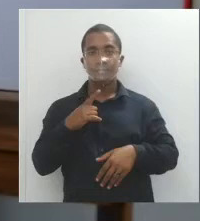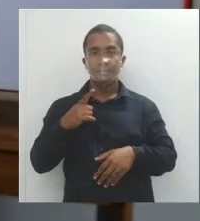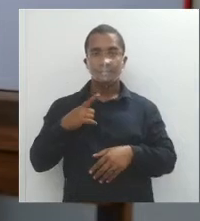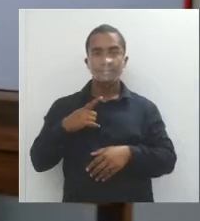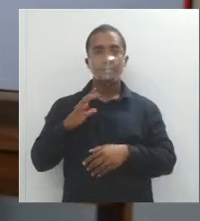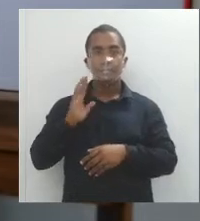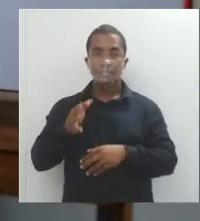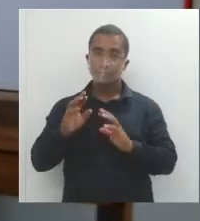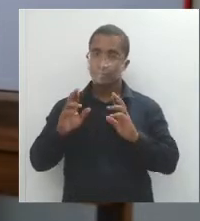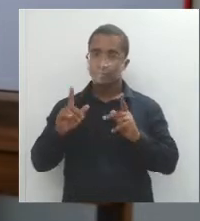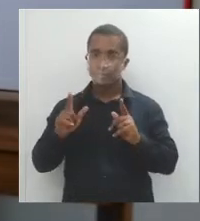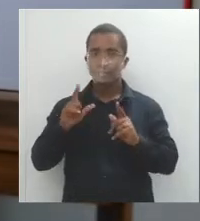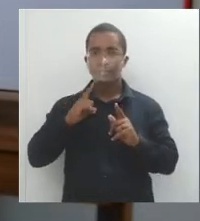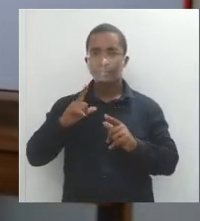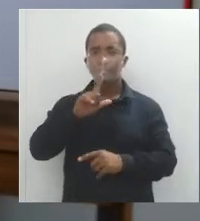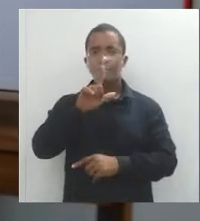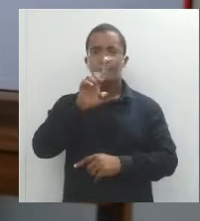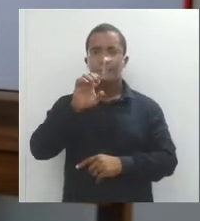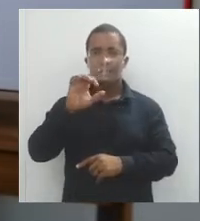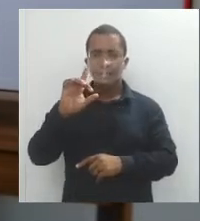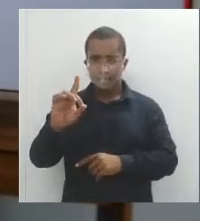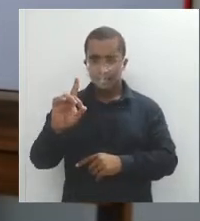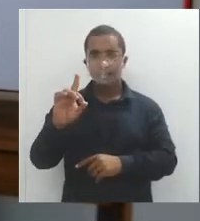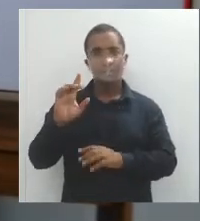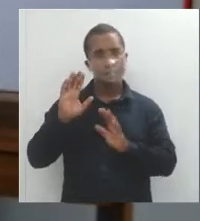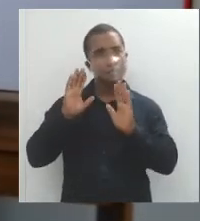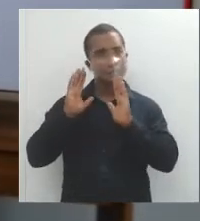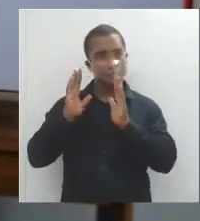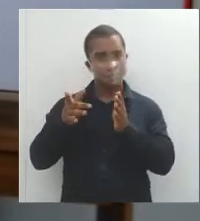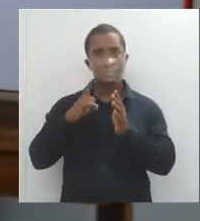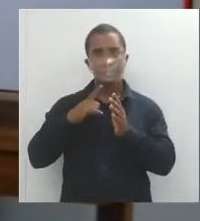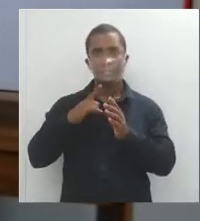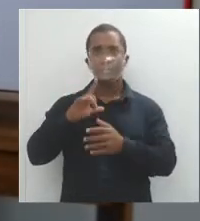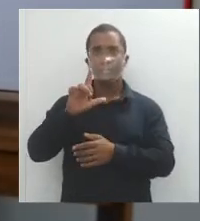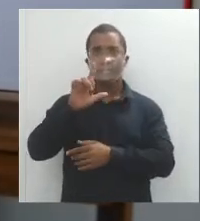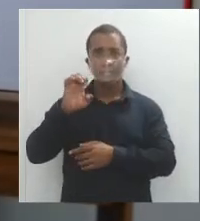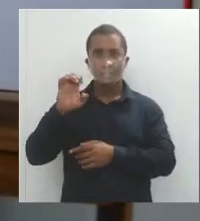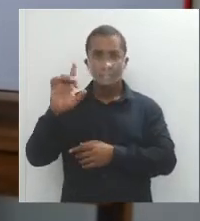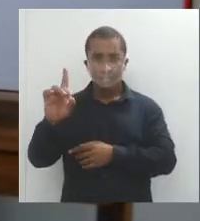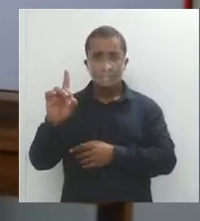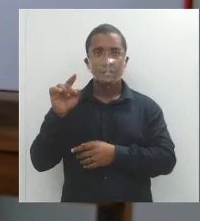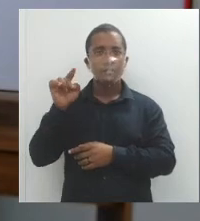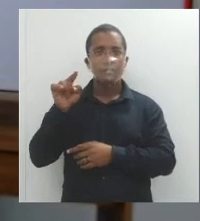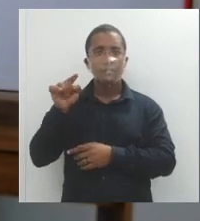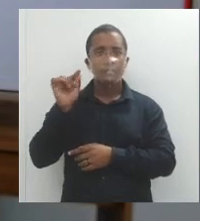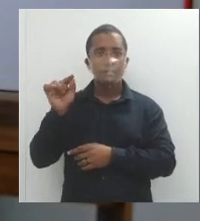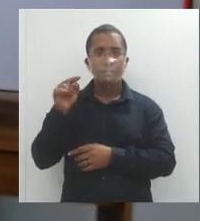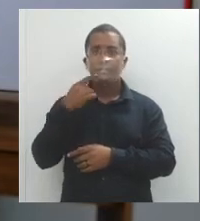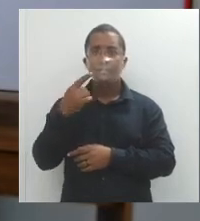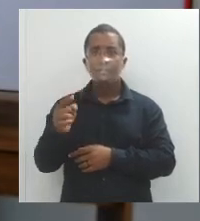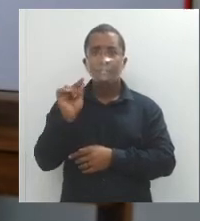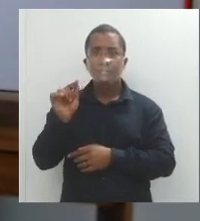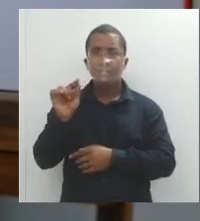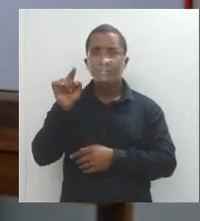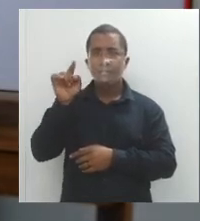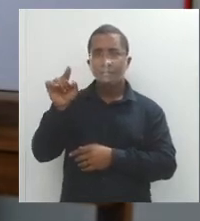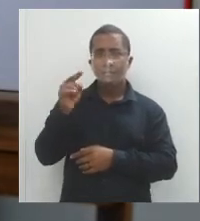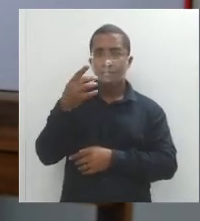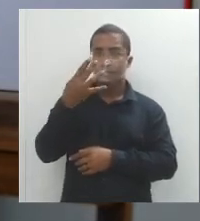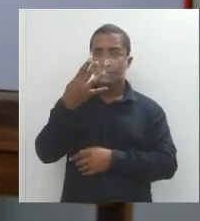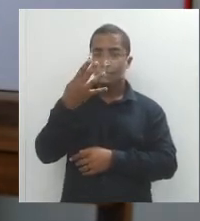lâmpada já é uma lâmpada de LED, já trabalha com lâmpada de LED, e ele diz que essa lâmpada aqui na embalagem, ó,